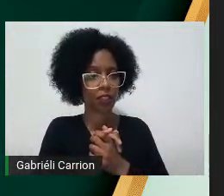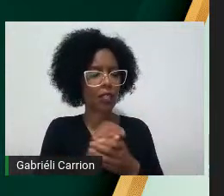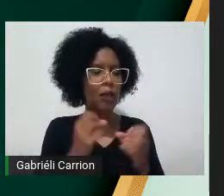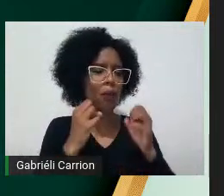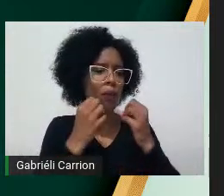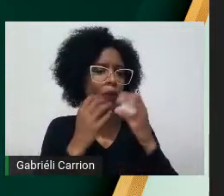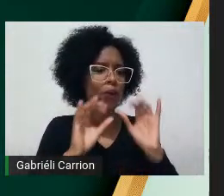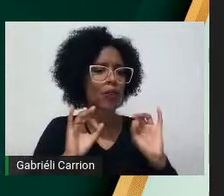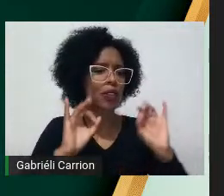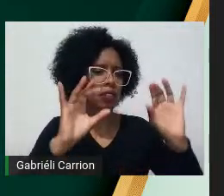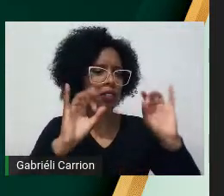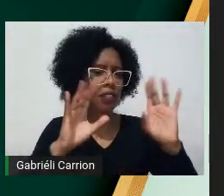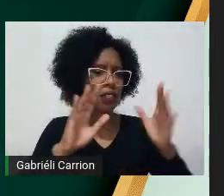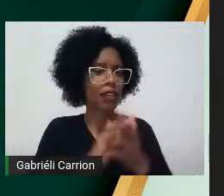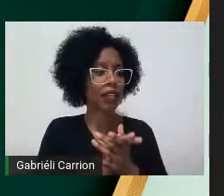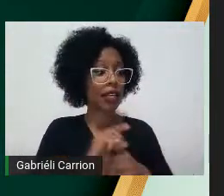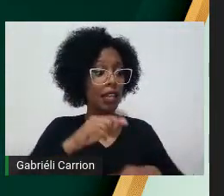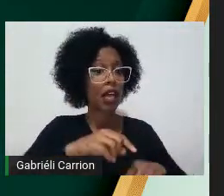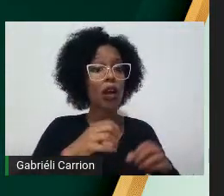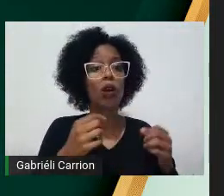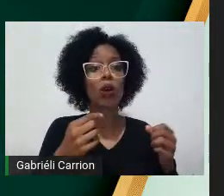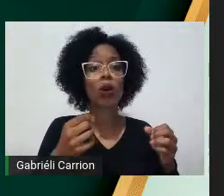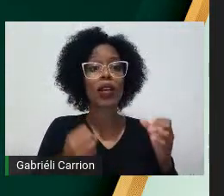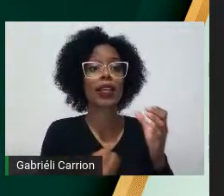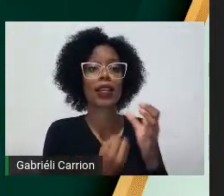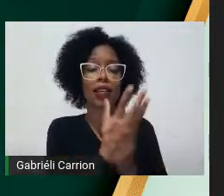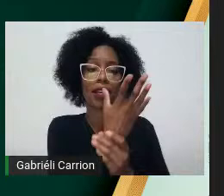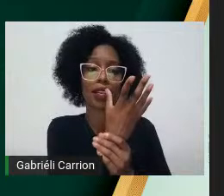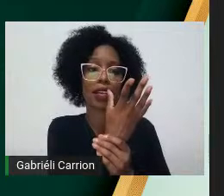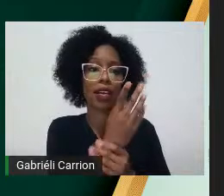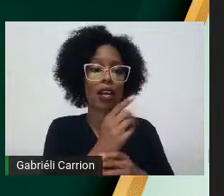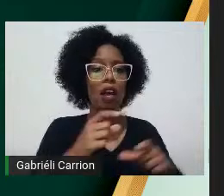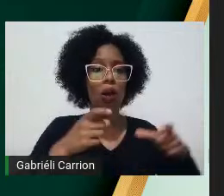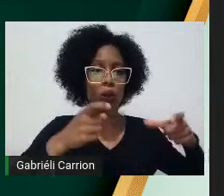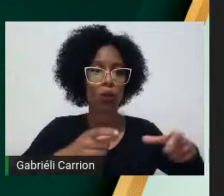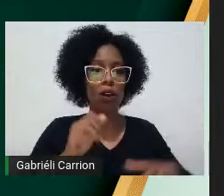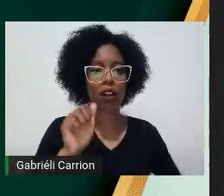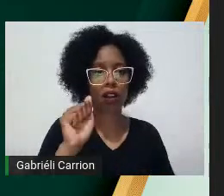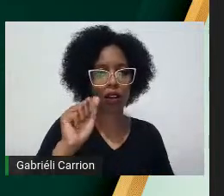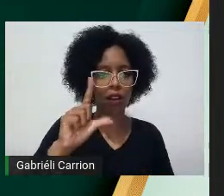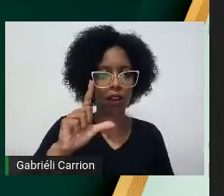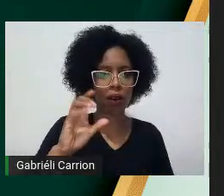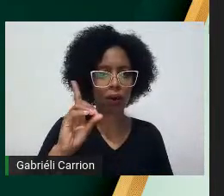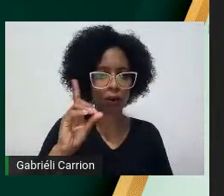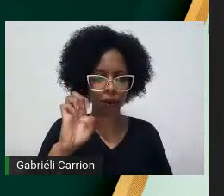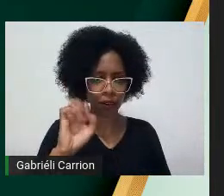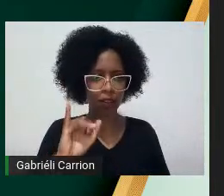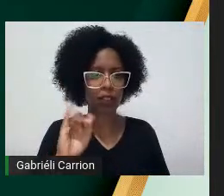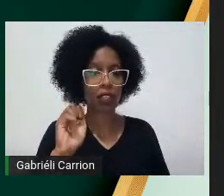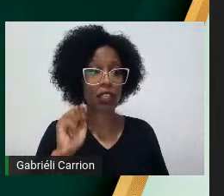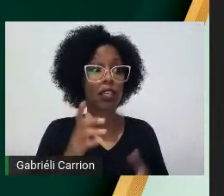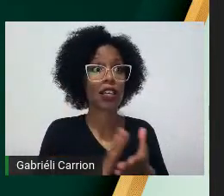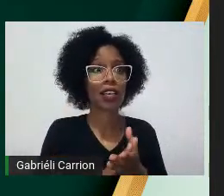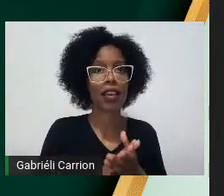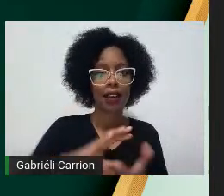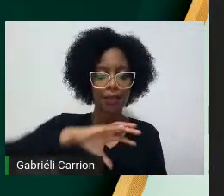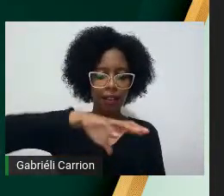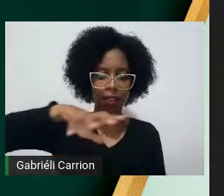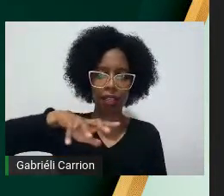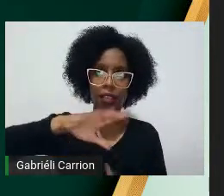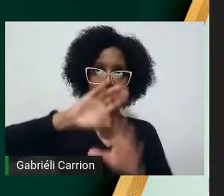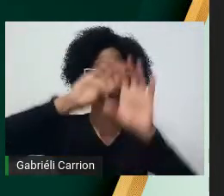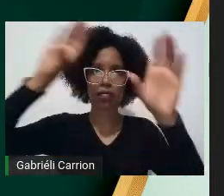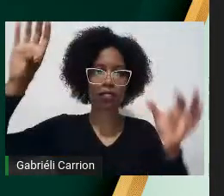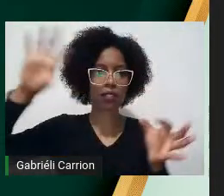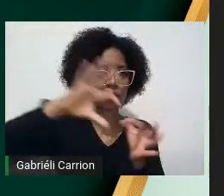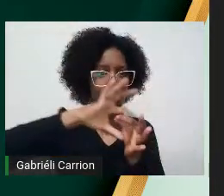criem uma aldeia. E esse local é onde a terra encontra o céu. Então, eles vieram, né, seguindo